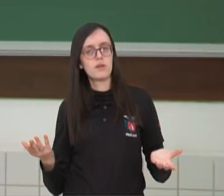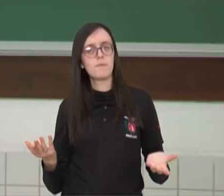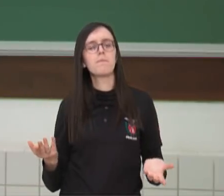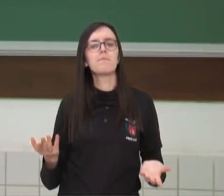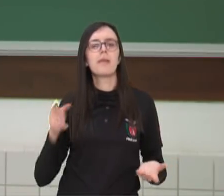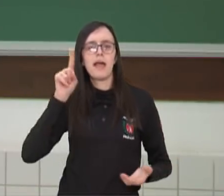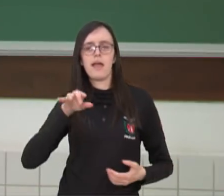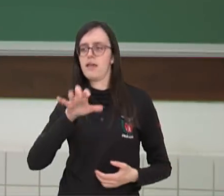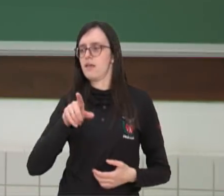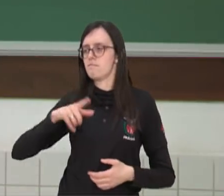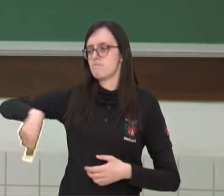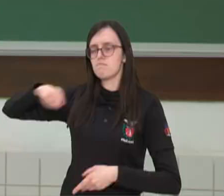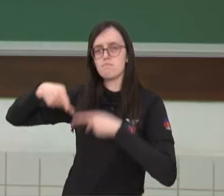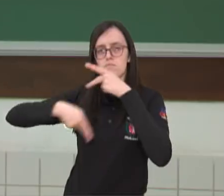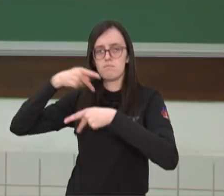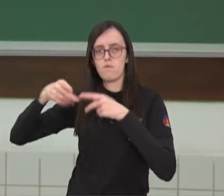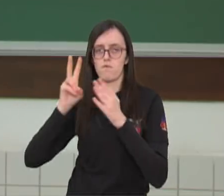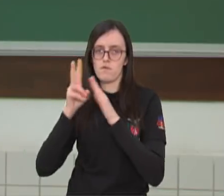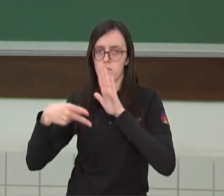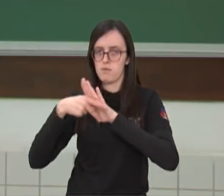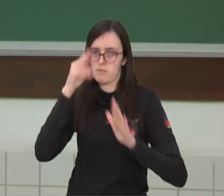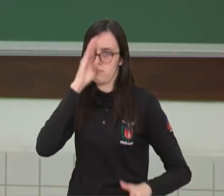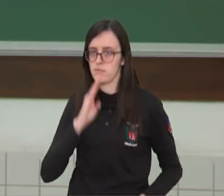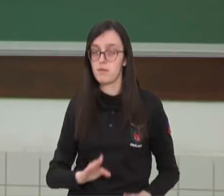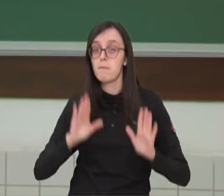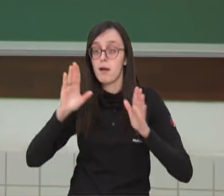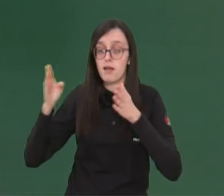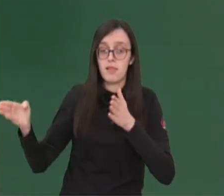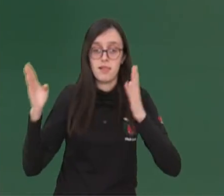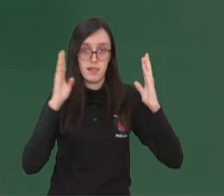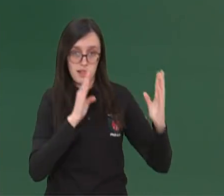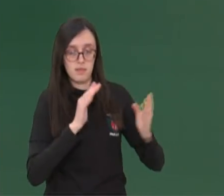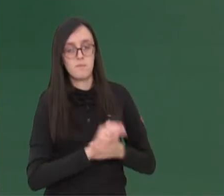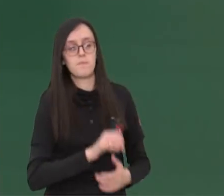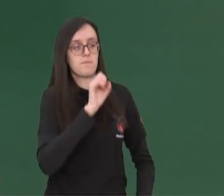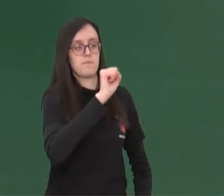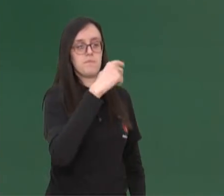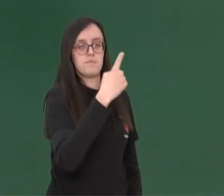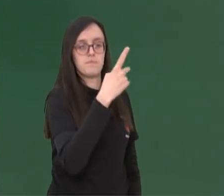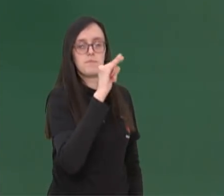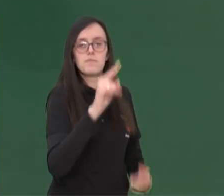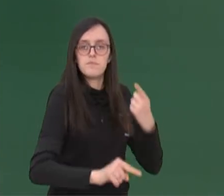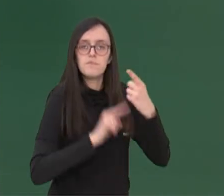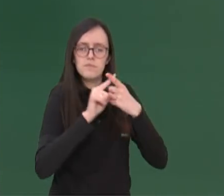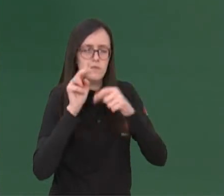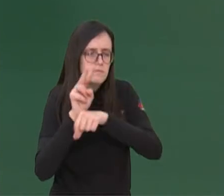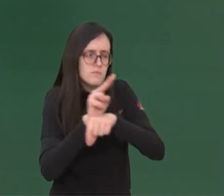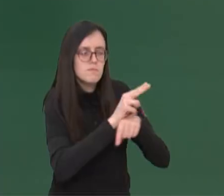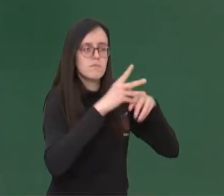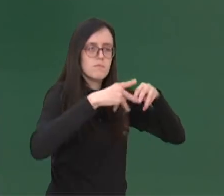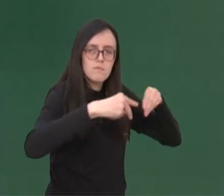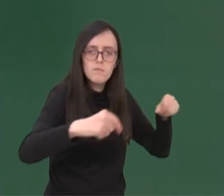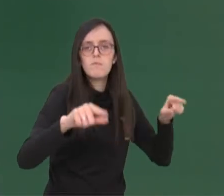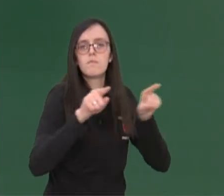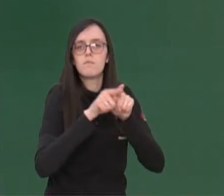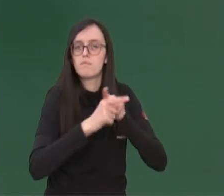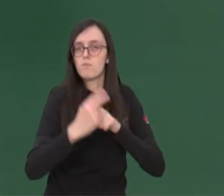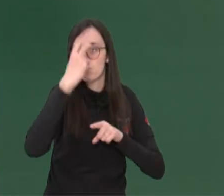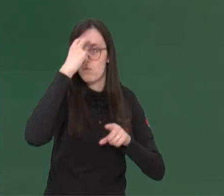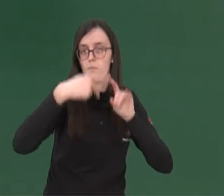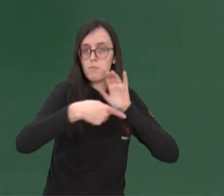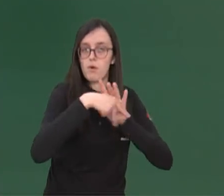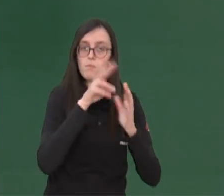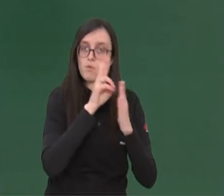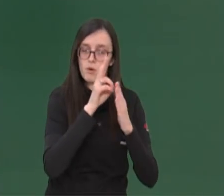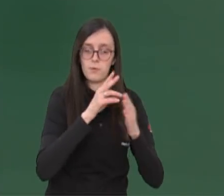aprofundadamente essas tribos indígenas do Brasil. Por um lado, o SPI visava proteger as terras e as culturas